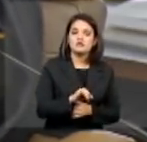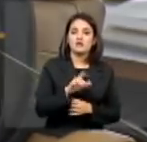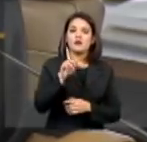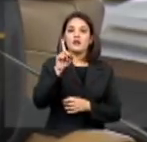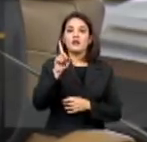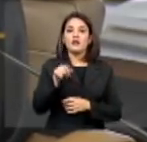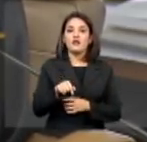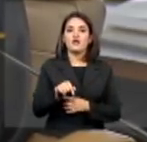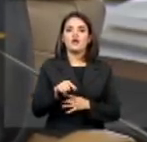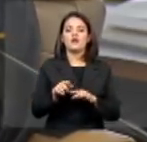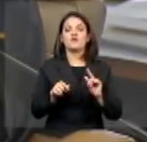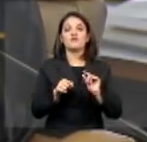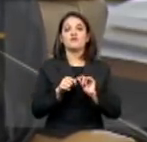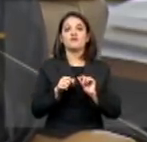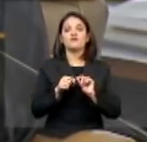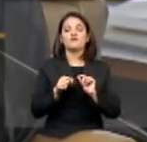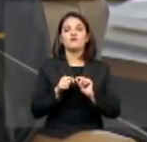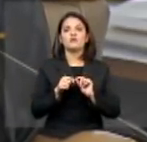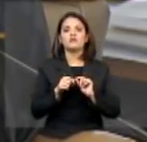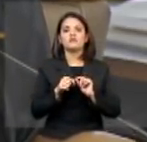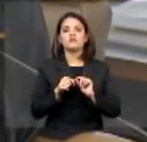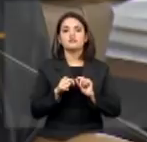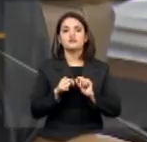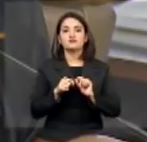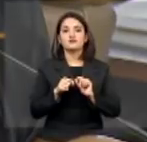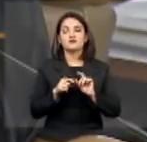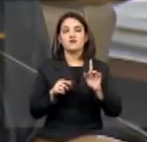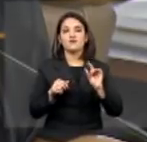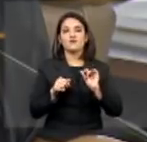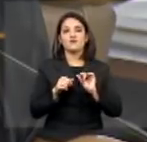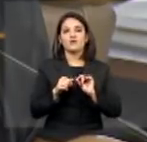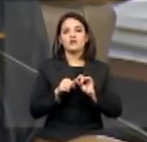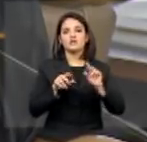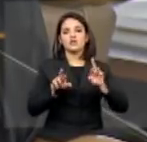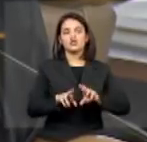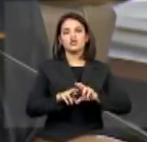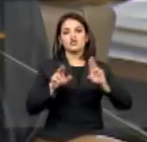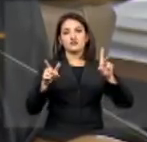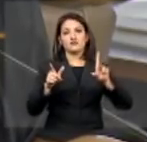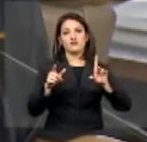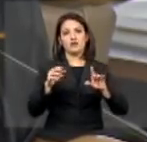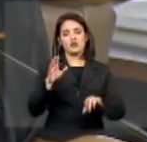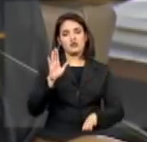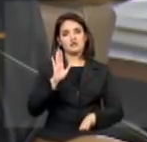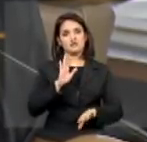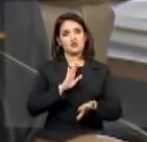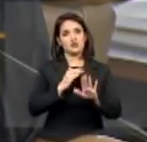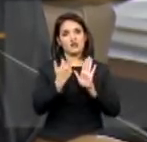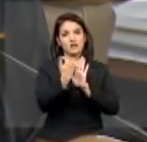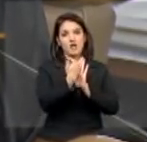produz reflexos na ordem de apresentação das alegações finais